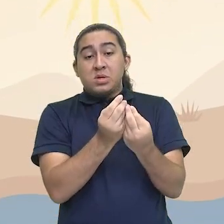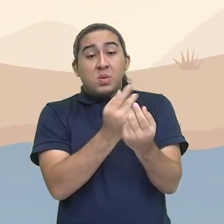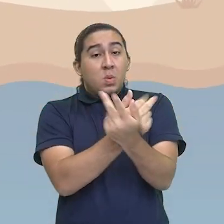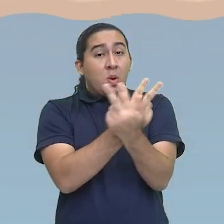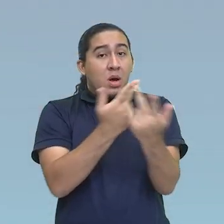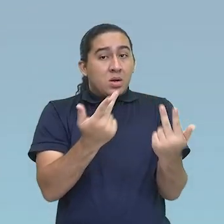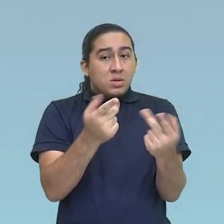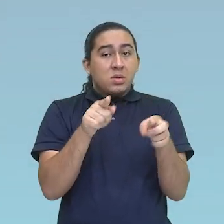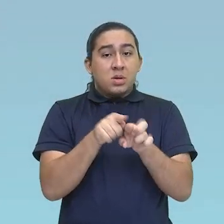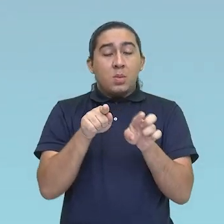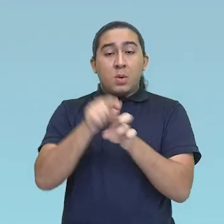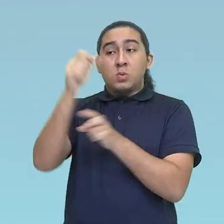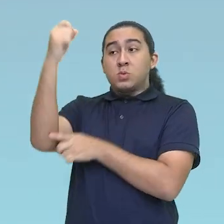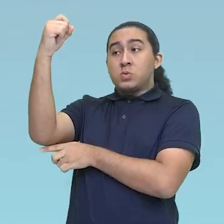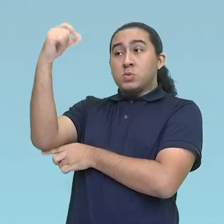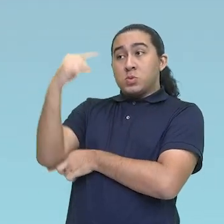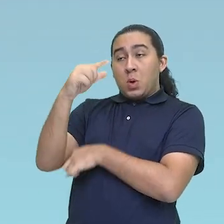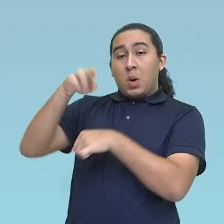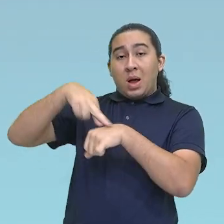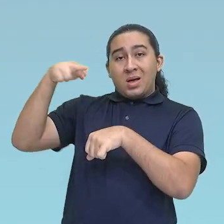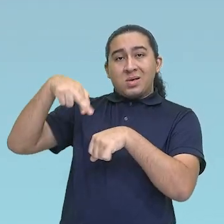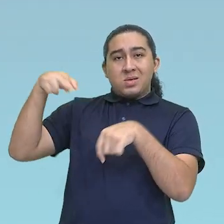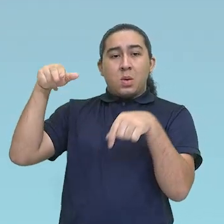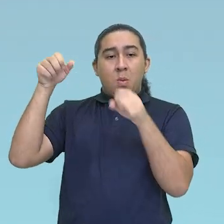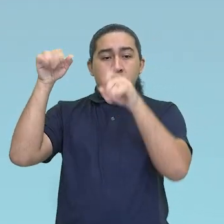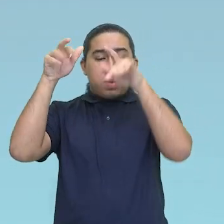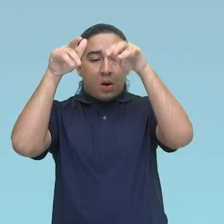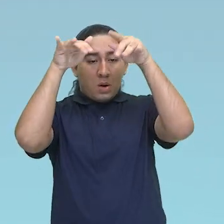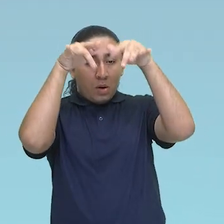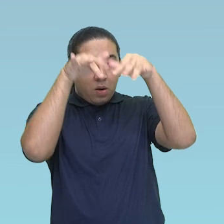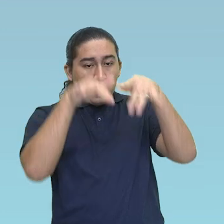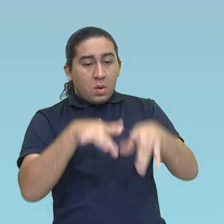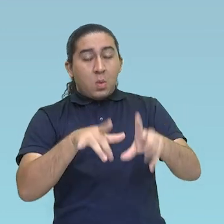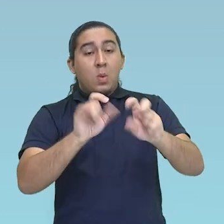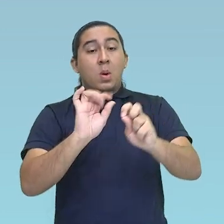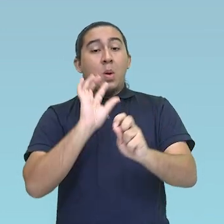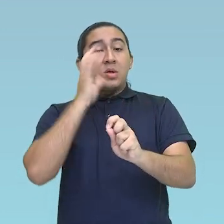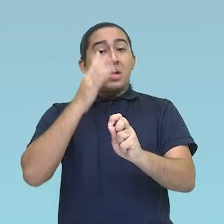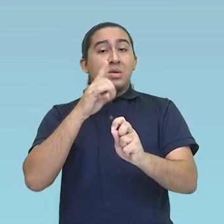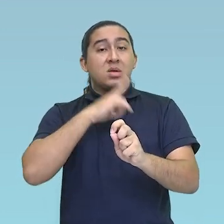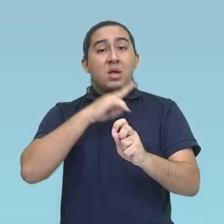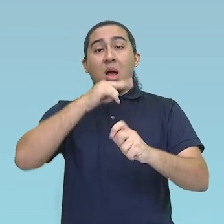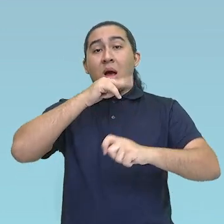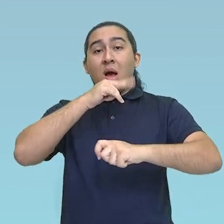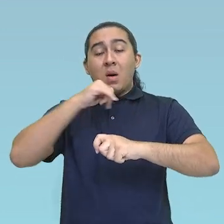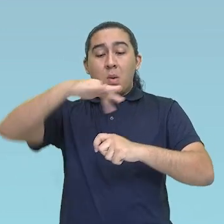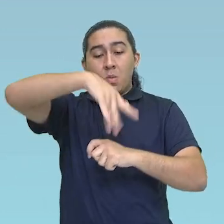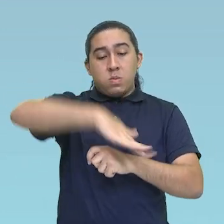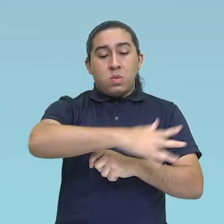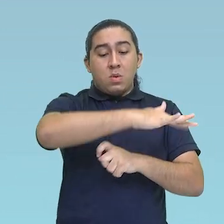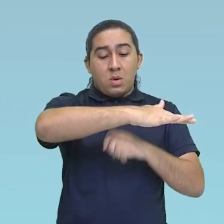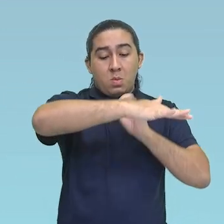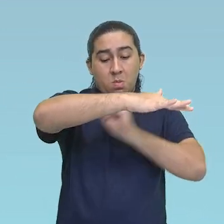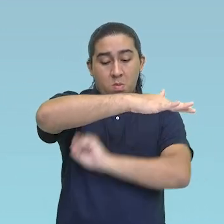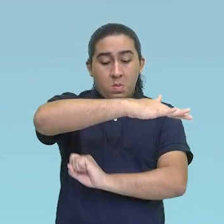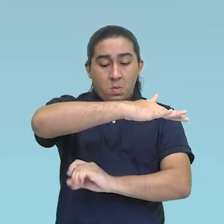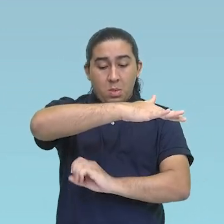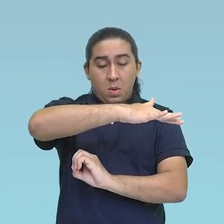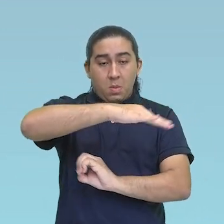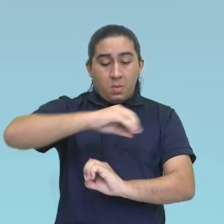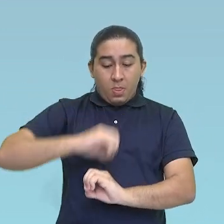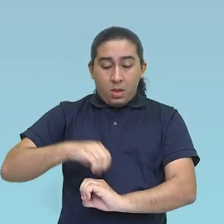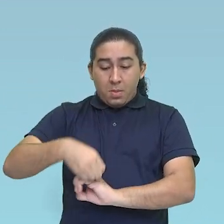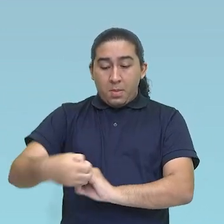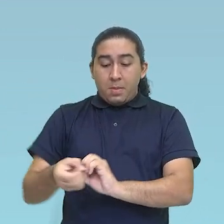dos raios ultravioletas e dessas descargas, esses elementos químicos, né, foram